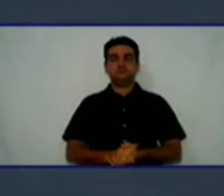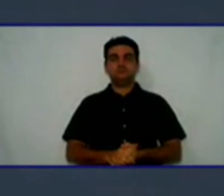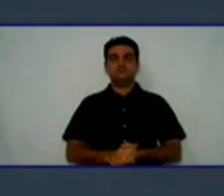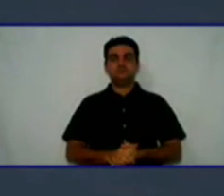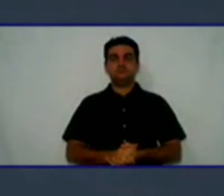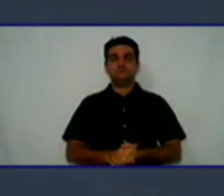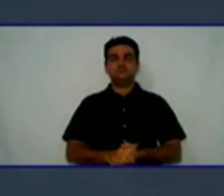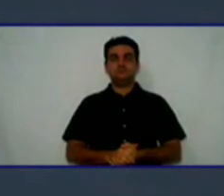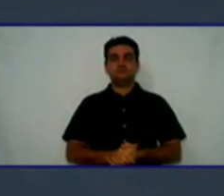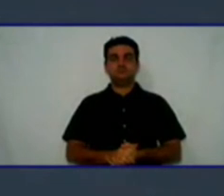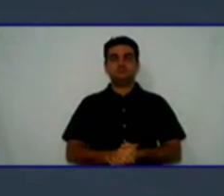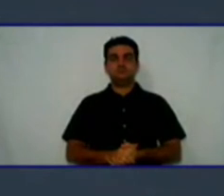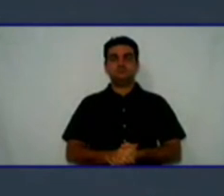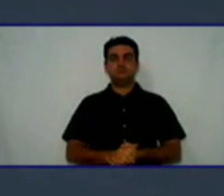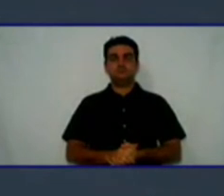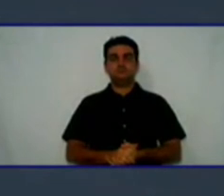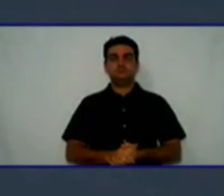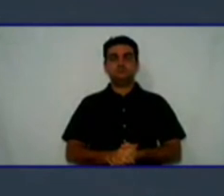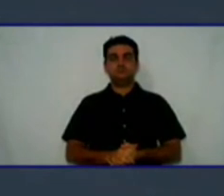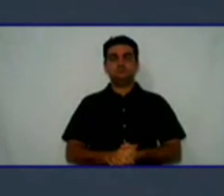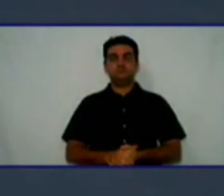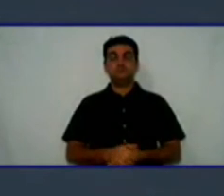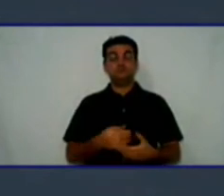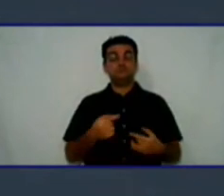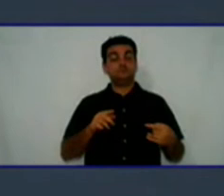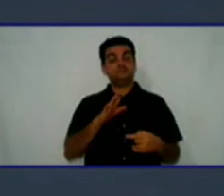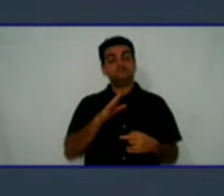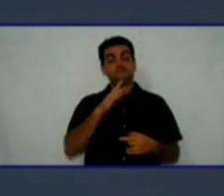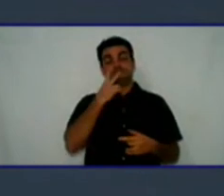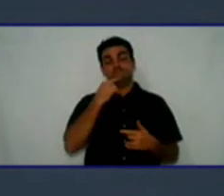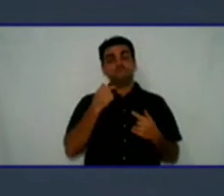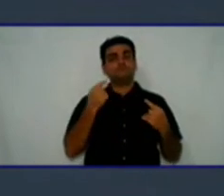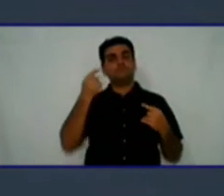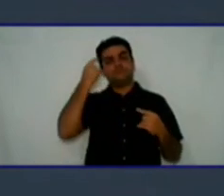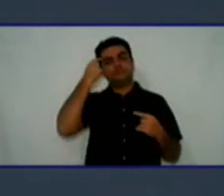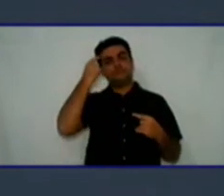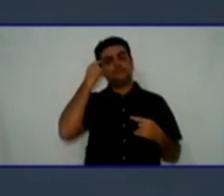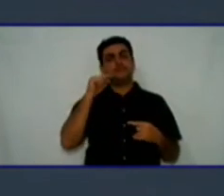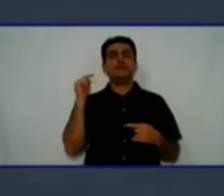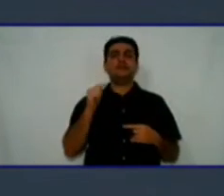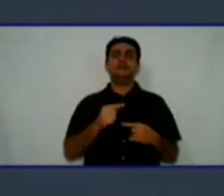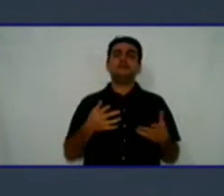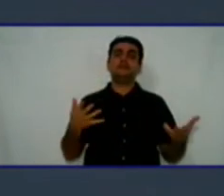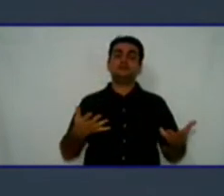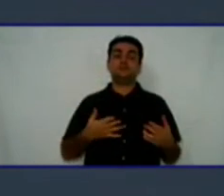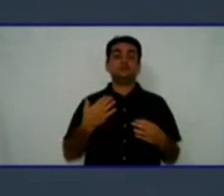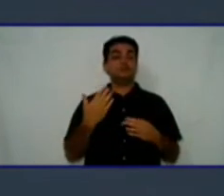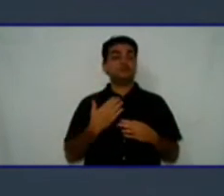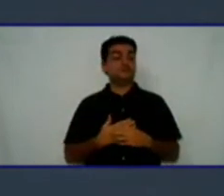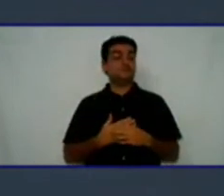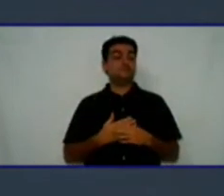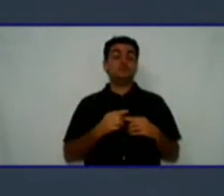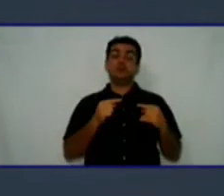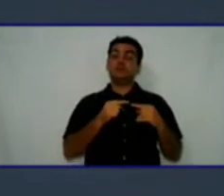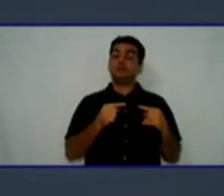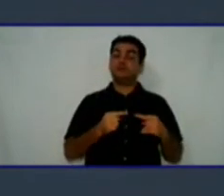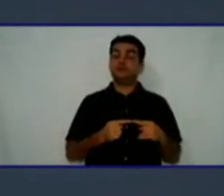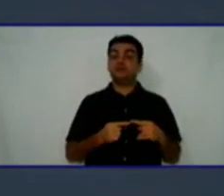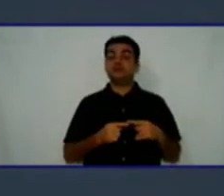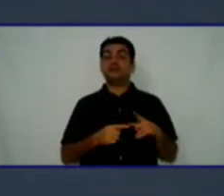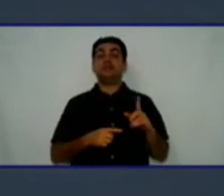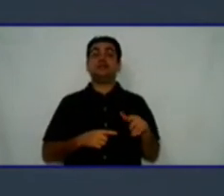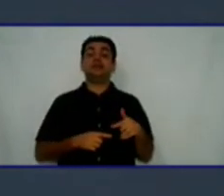pressupõe a sua formação definitiva, não sendo admissível que este procedimento se opere sem